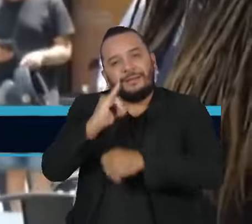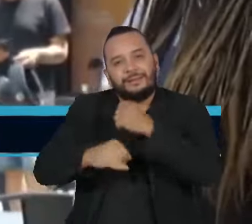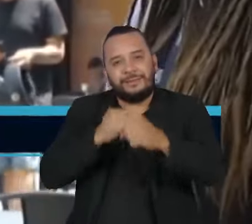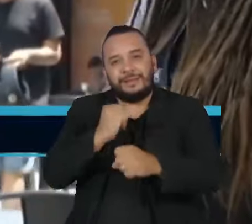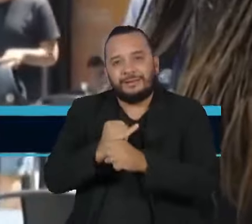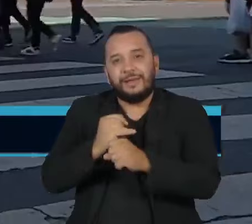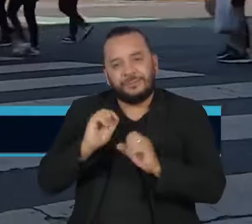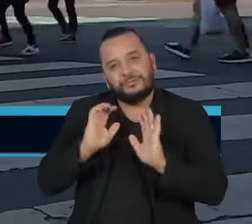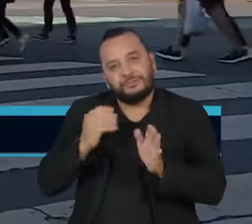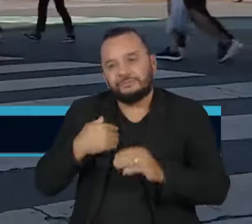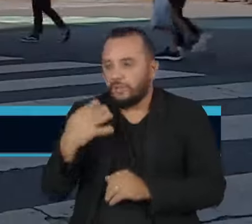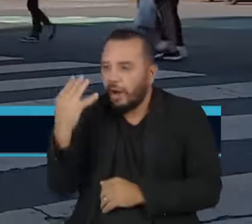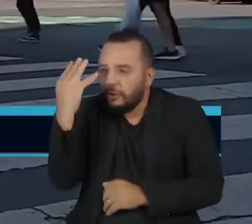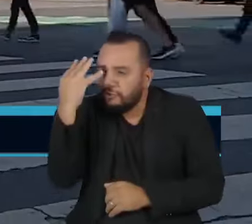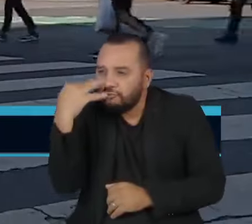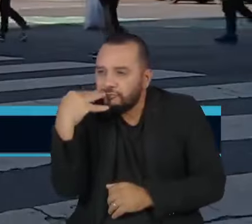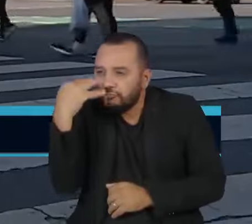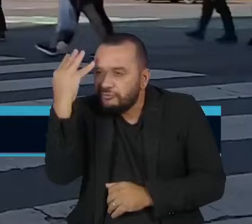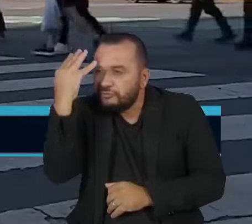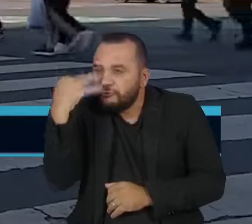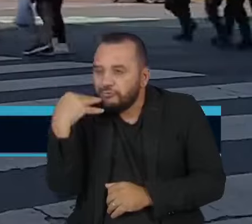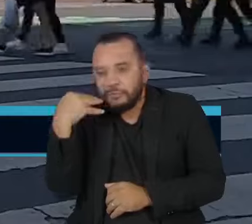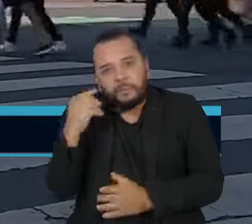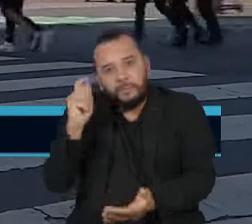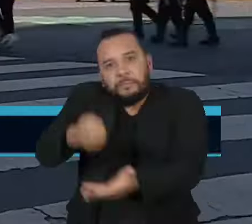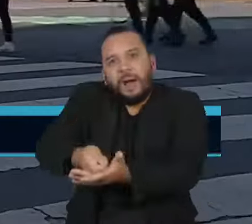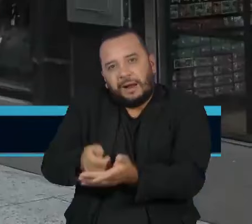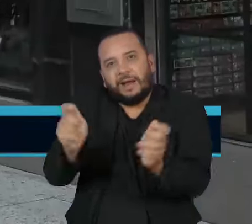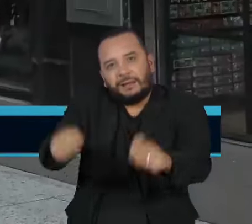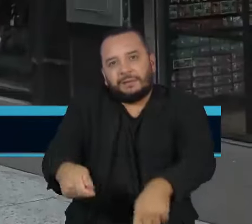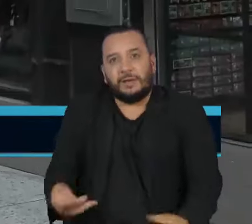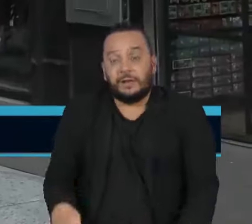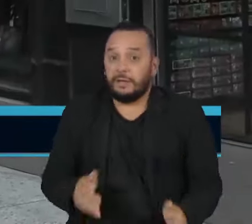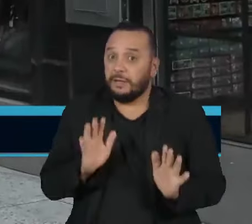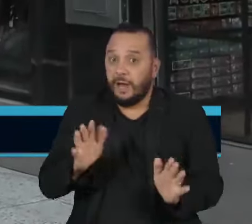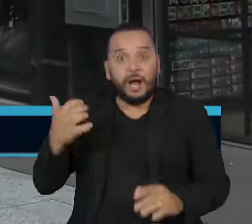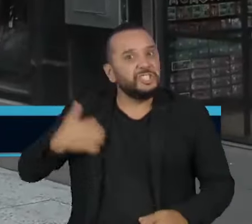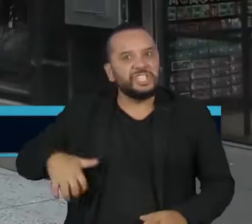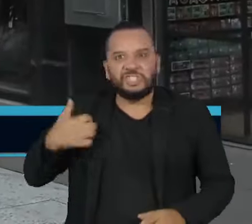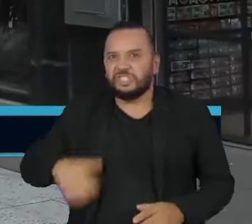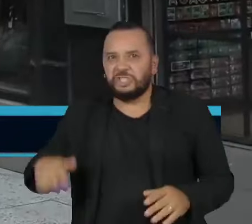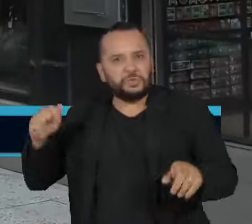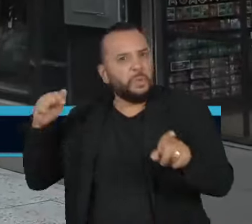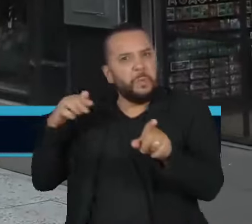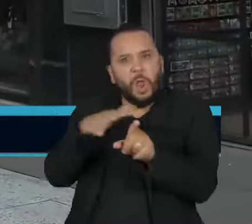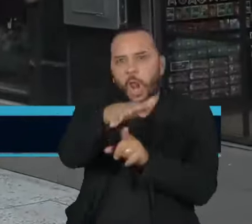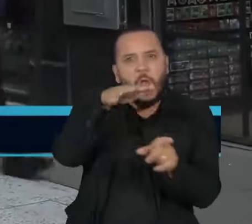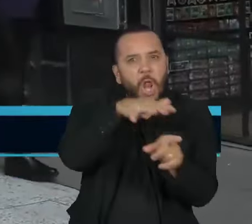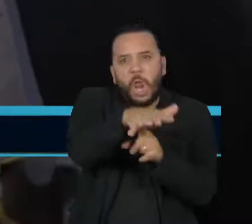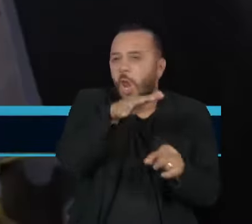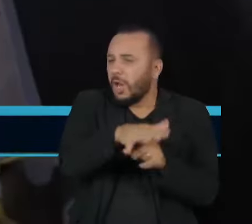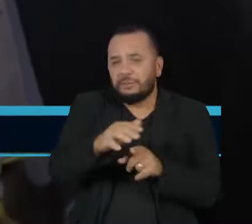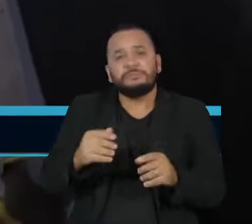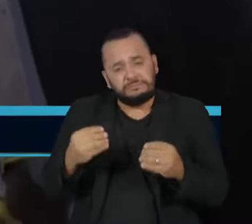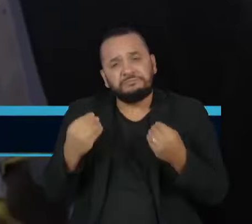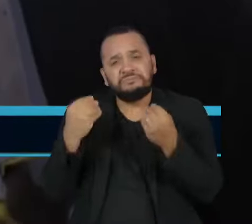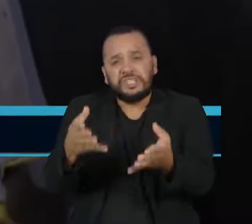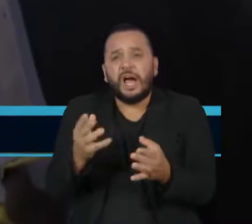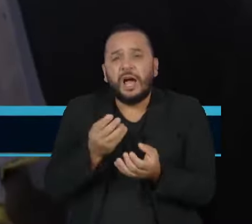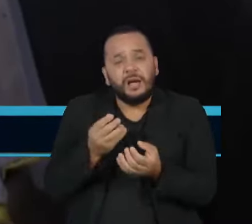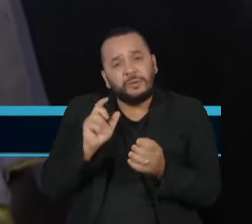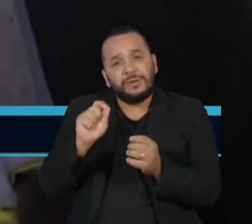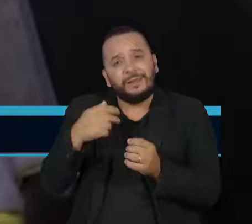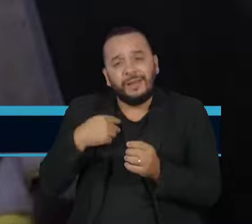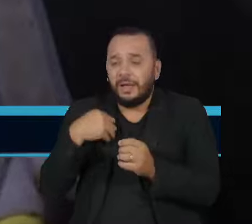dados pessoais mas Os argentinos têm aderido em peso são 250 postos de coleta nas filas